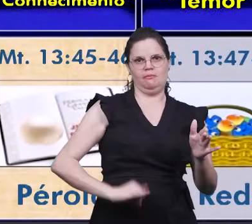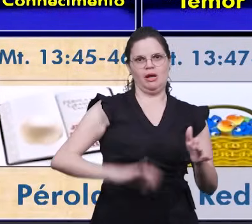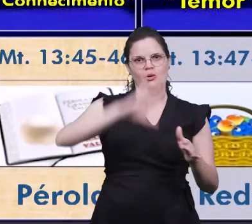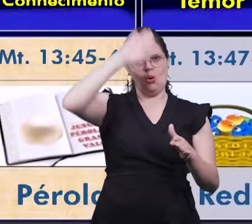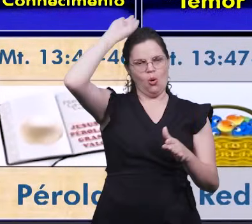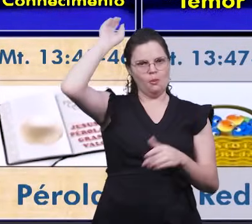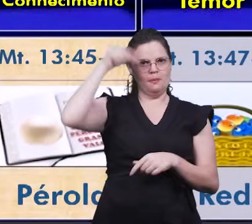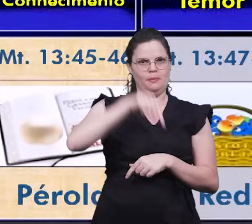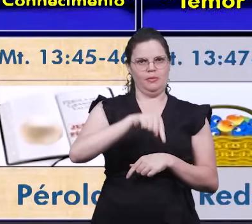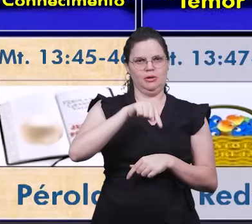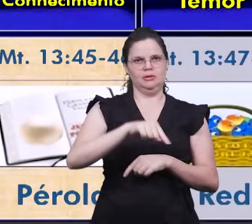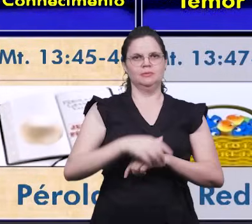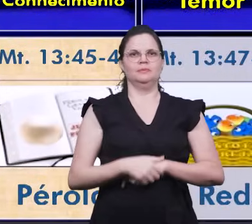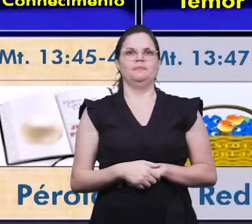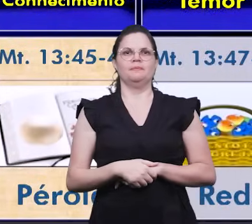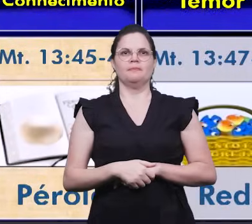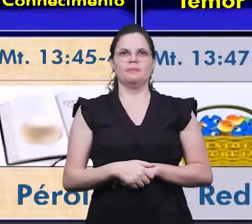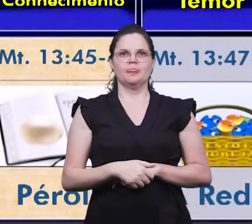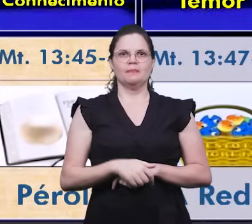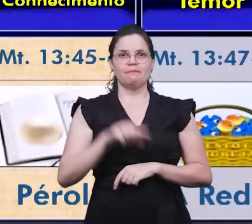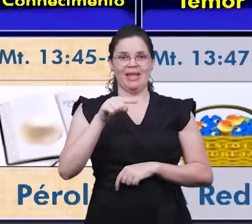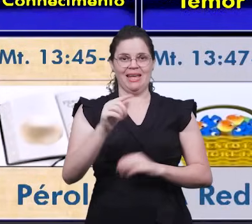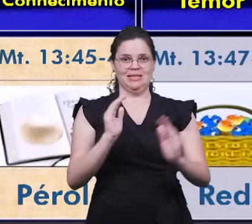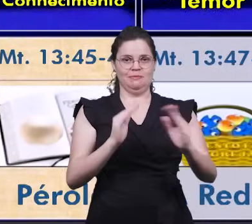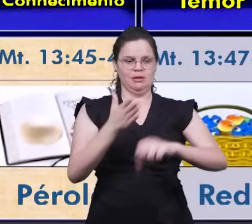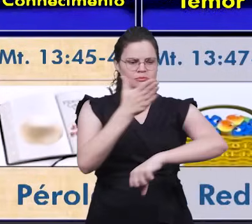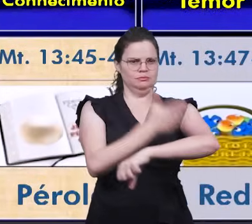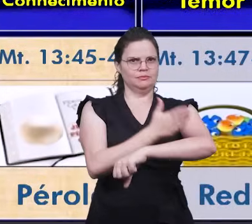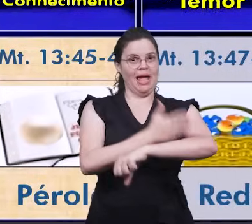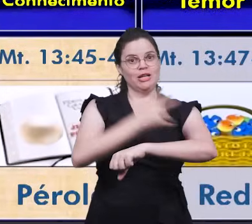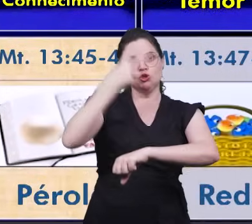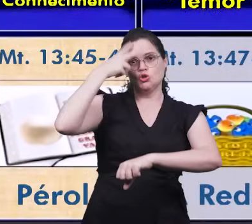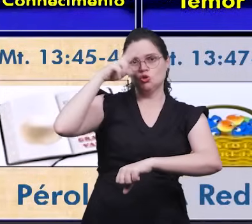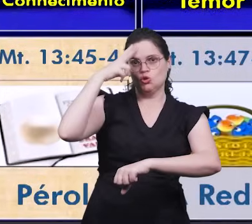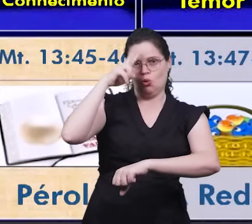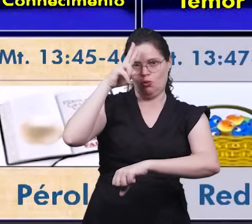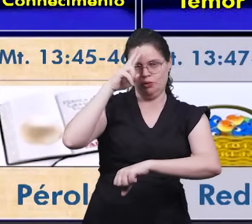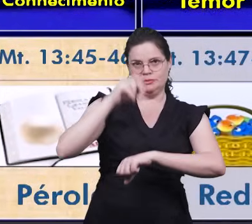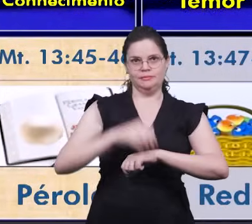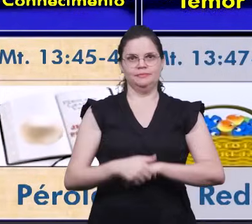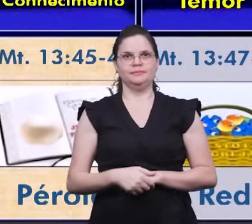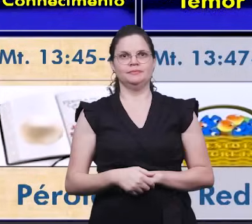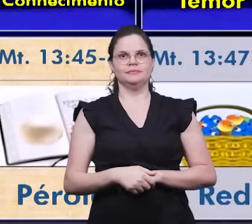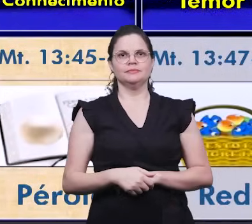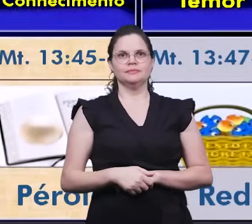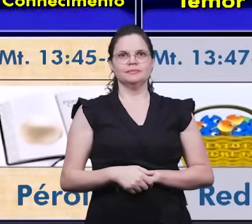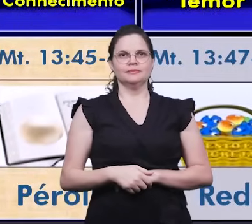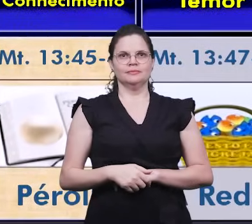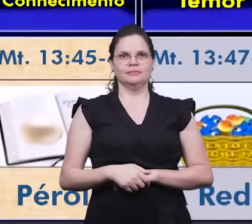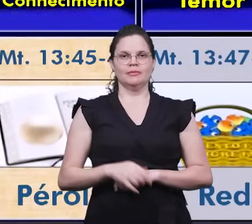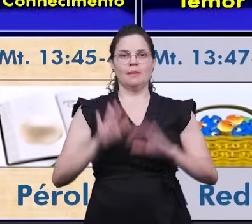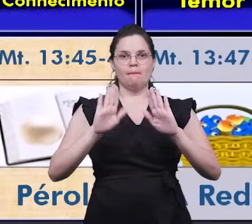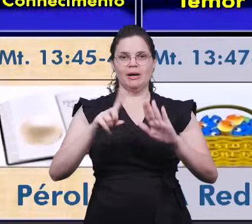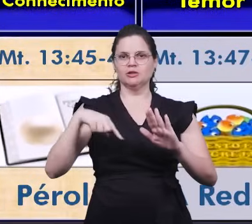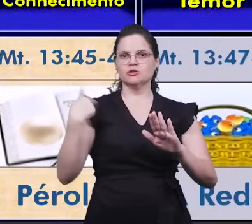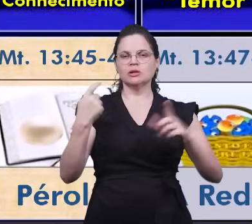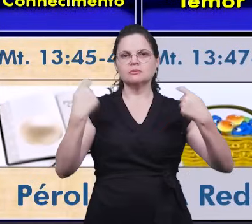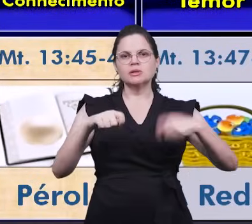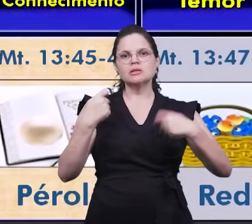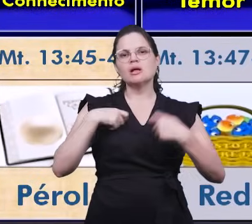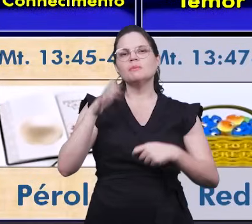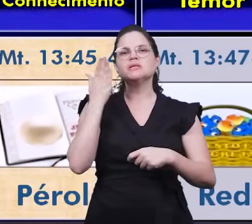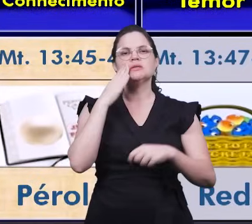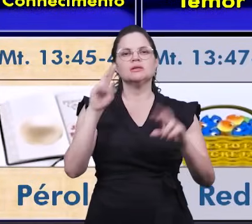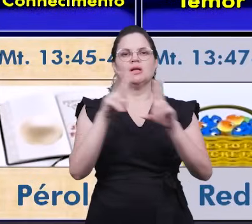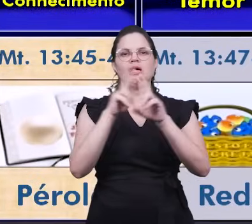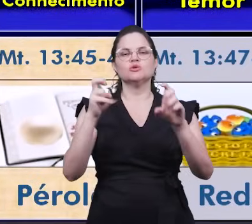Romano do Oriente, que é o Império Bizantino. Essa Idade Média é histórica. A nossa Idade Média aqui é uma Idade Média profética,